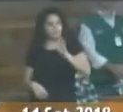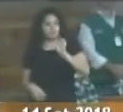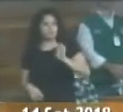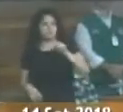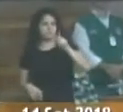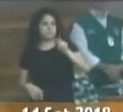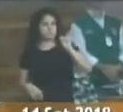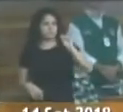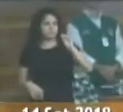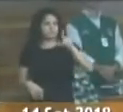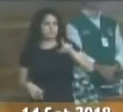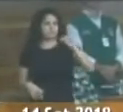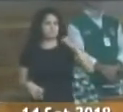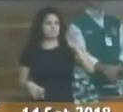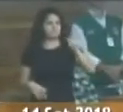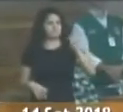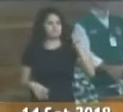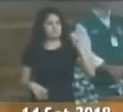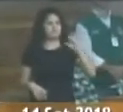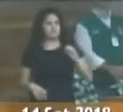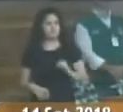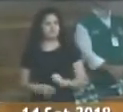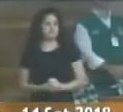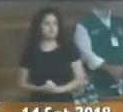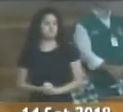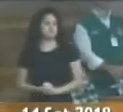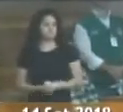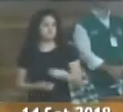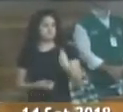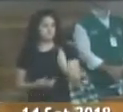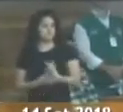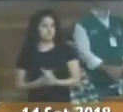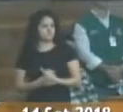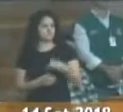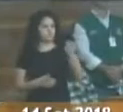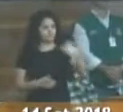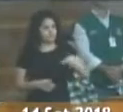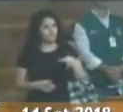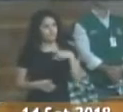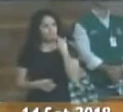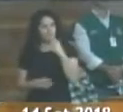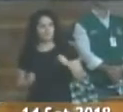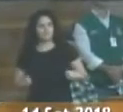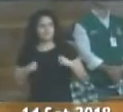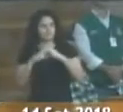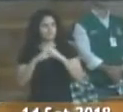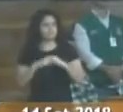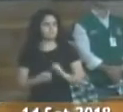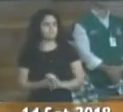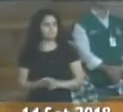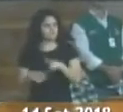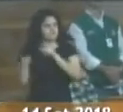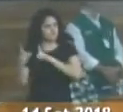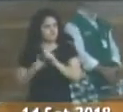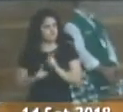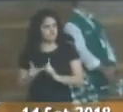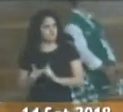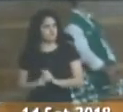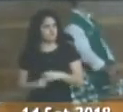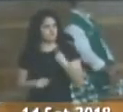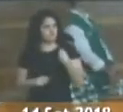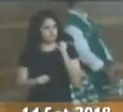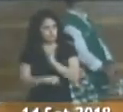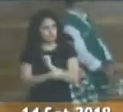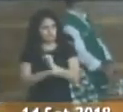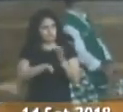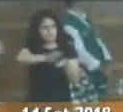é evangélico, então, a gente, mais uma vez, falando para a Câmara aí, para a TV, a gente agora está esperando